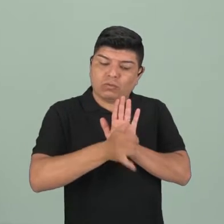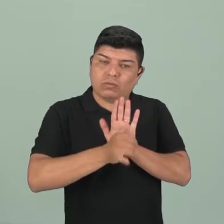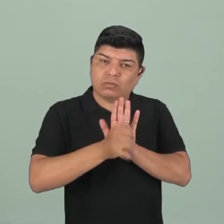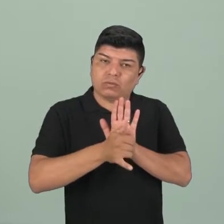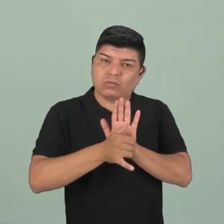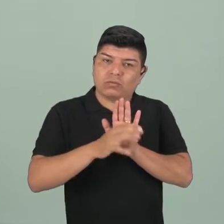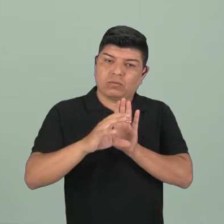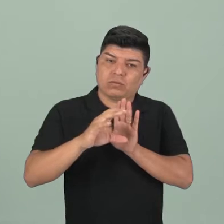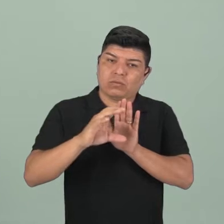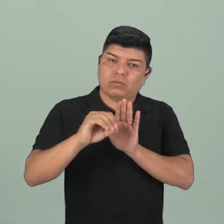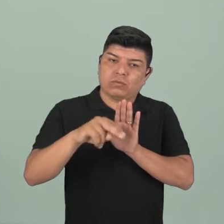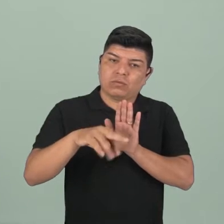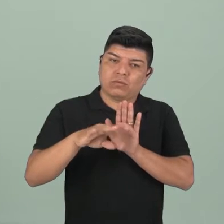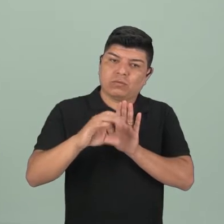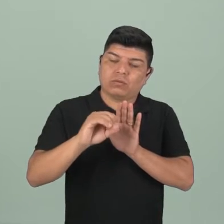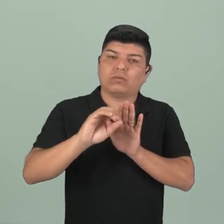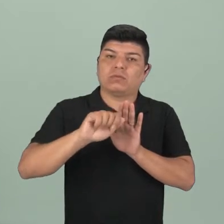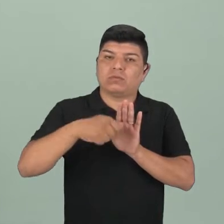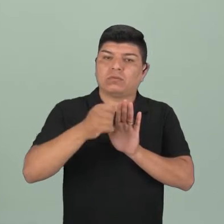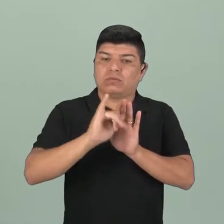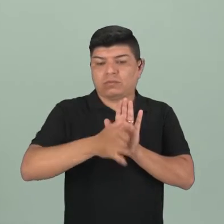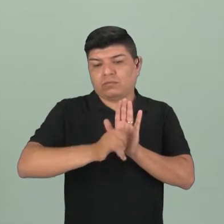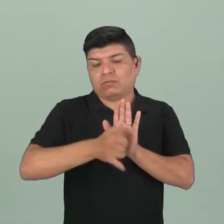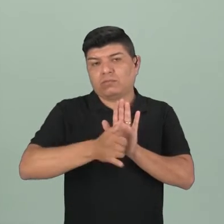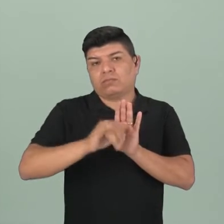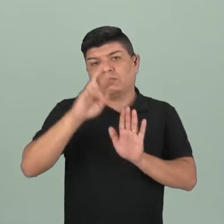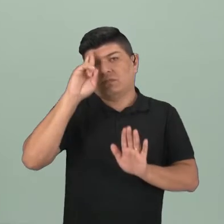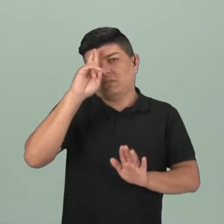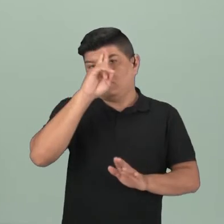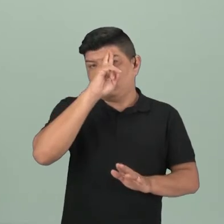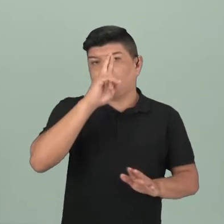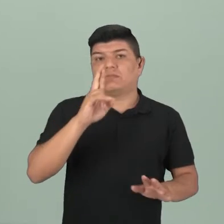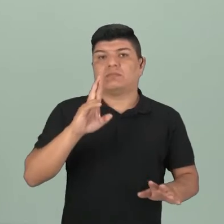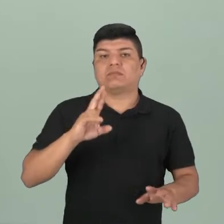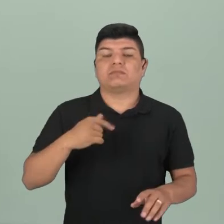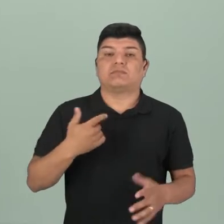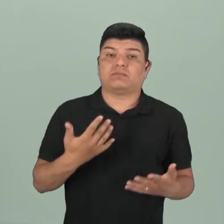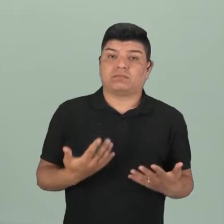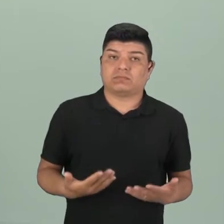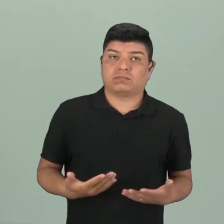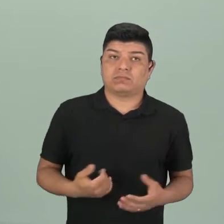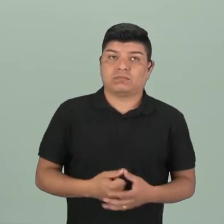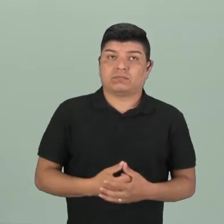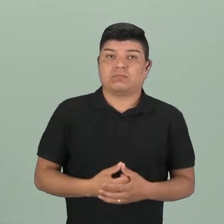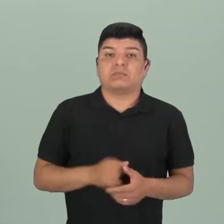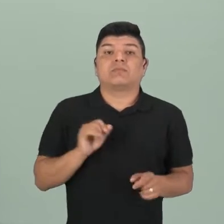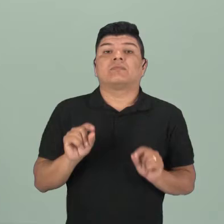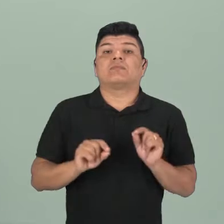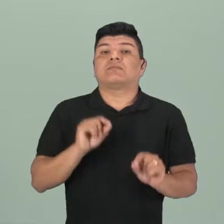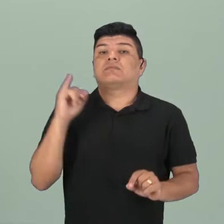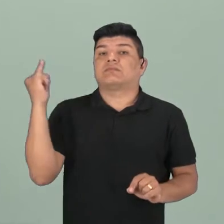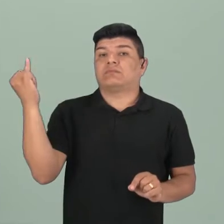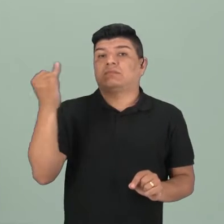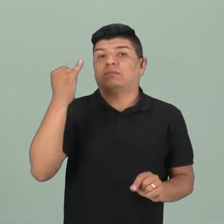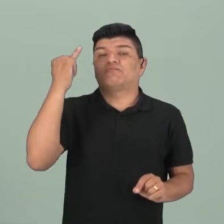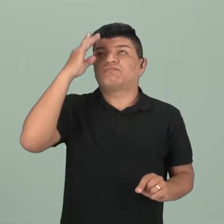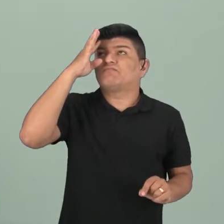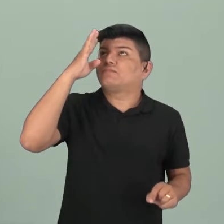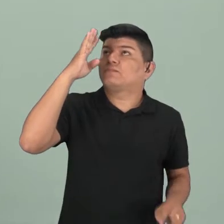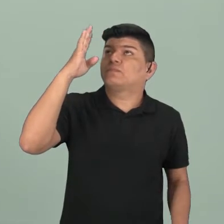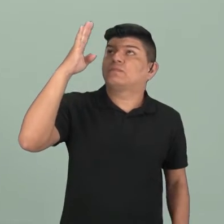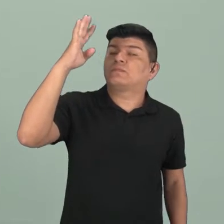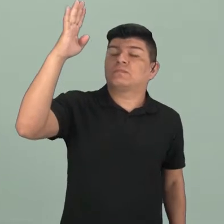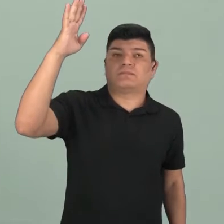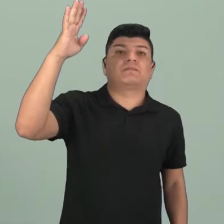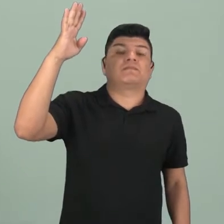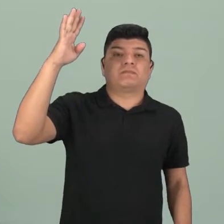conto é do tipo textual narrativo, né? Conta uma história, né? Eu crio. O que é que prevalece ali? Prevalece a imaginação,